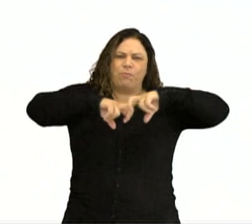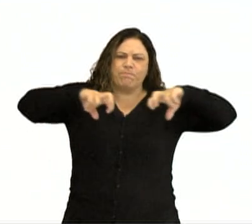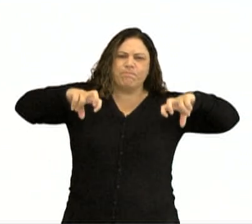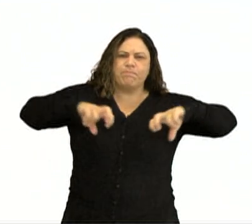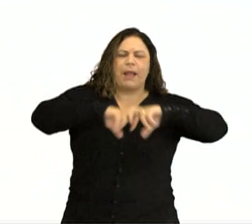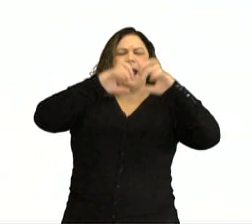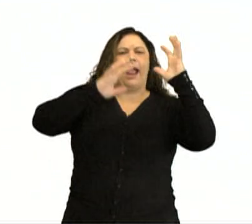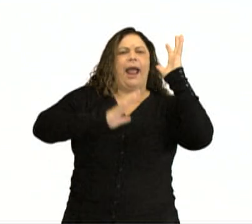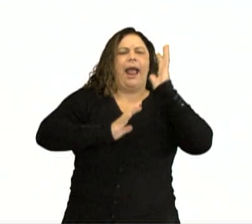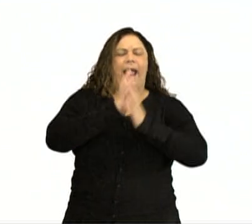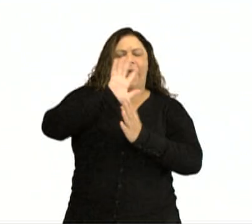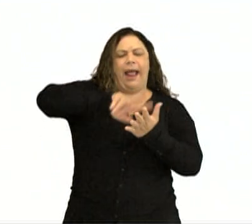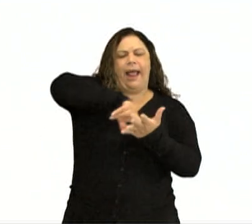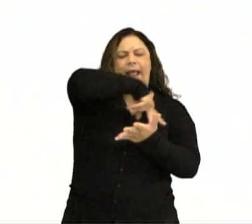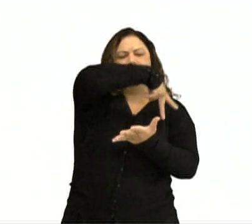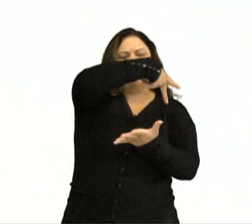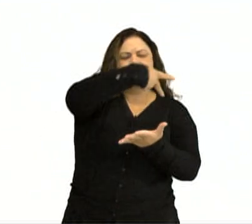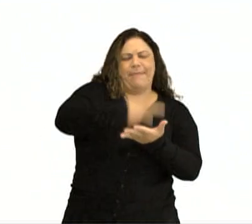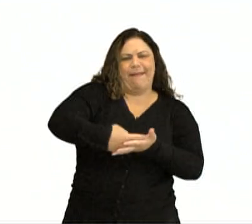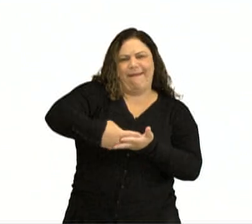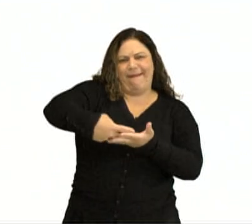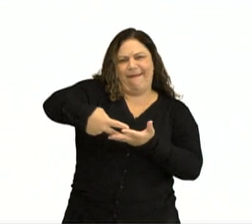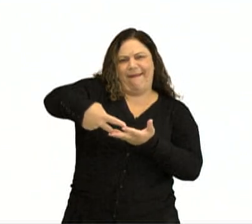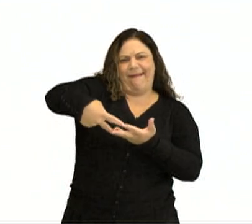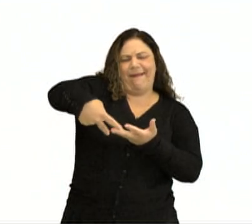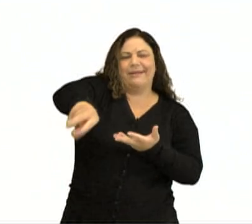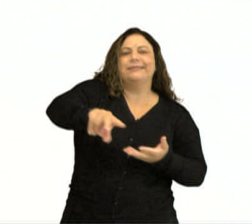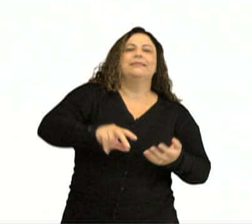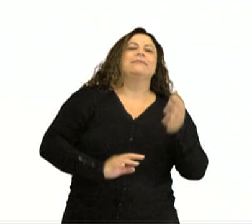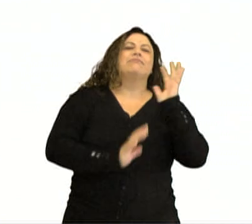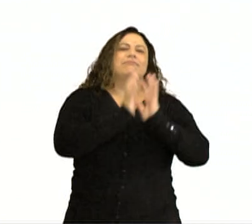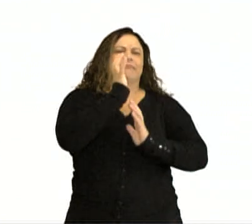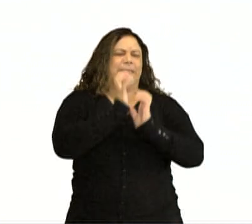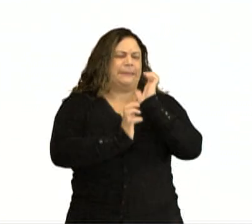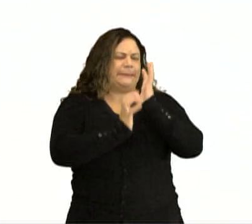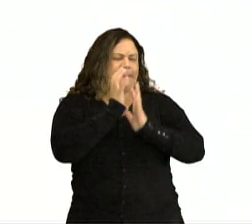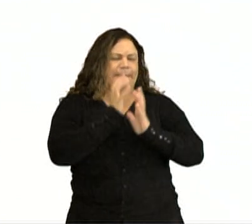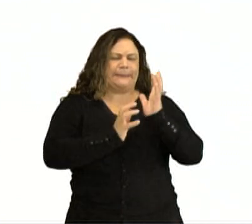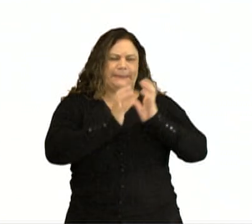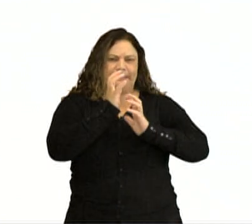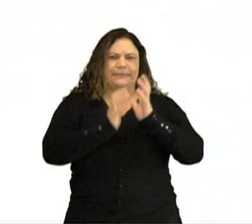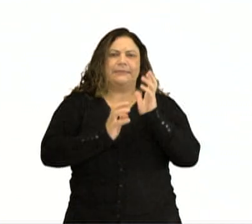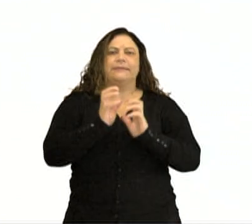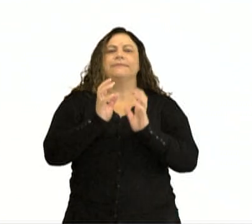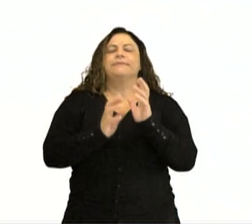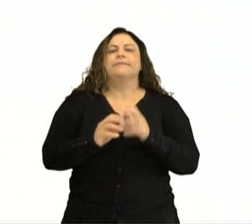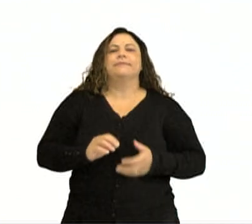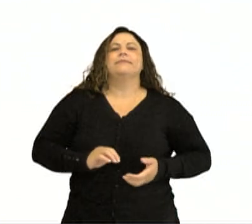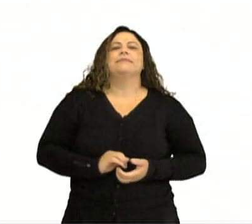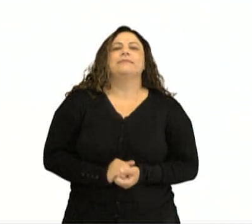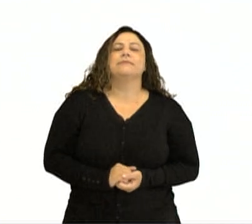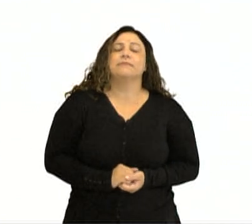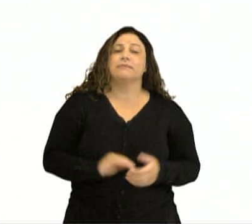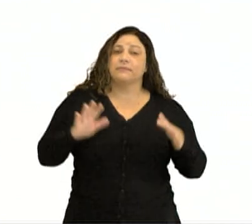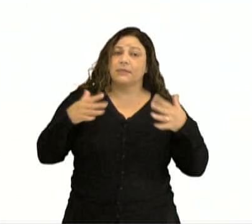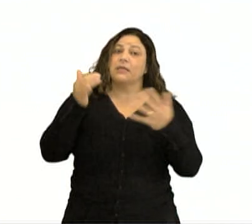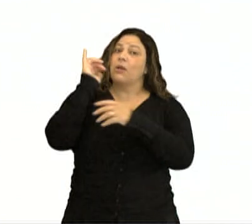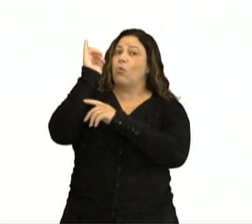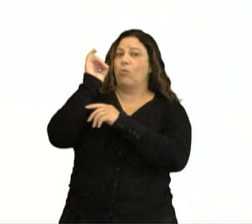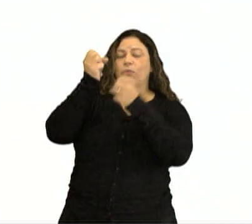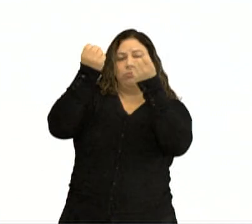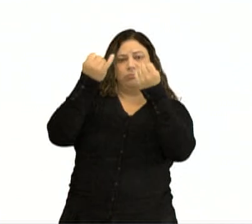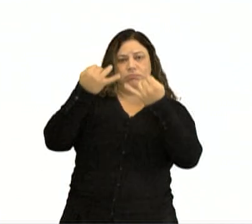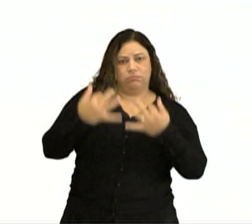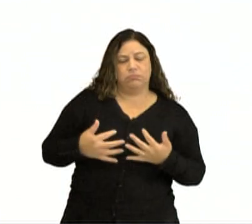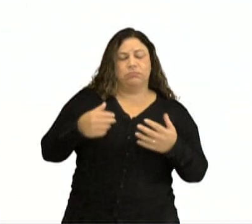embaralhavam-se, caíam, contorciam-se, esfalfavam-se, brigavam. Então, o conto é sobre uma